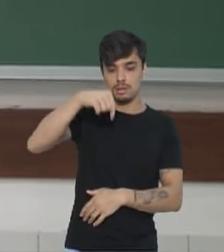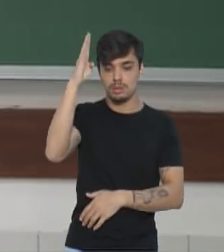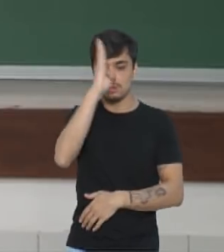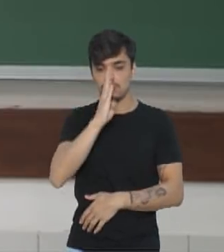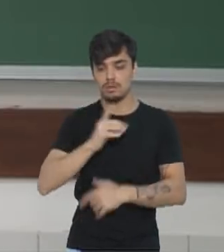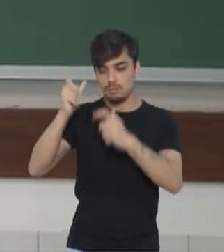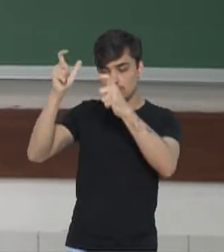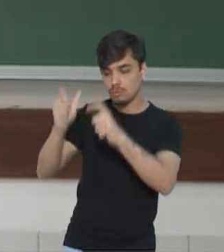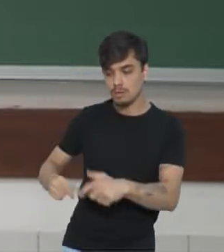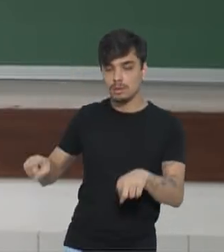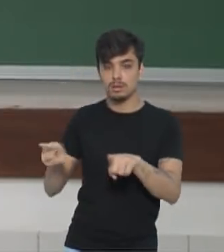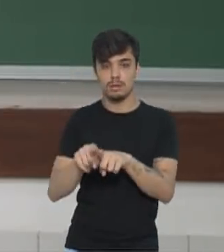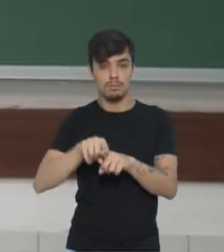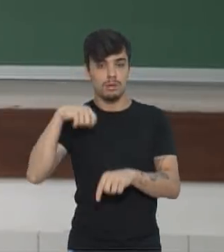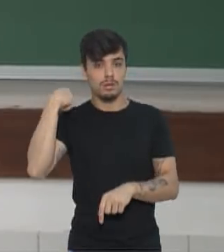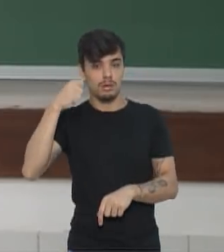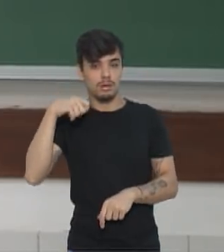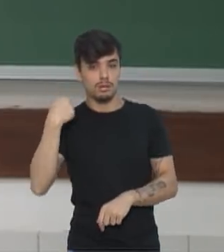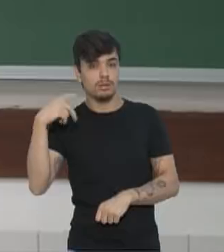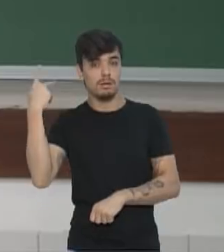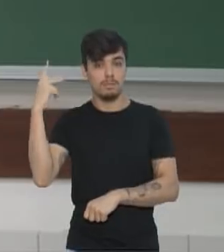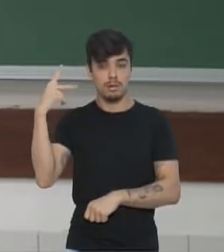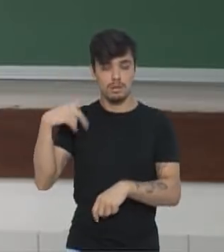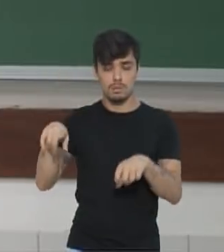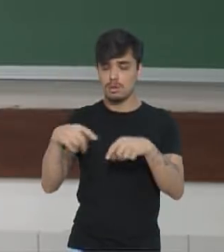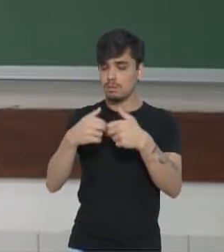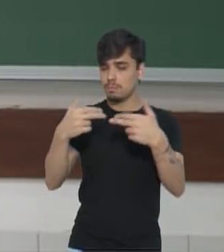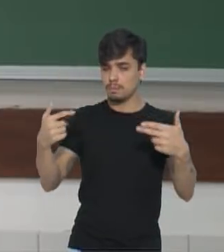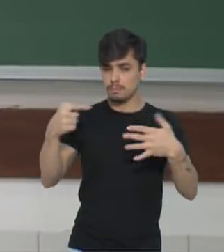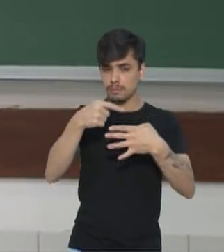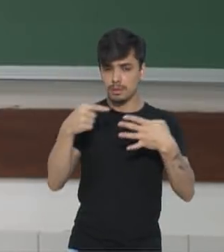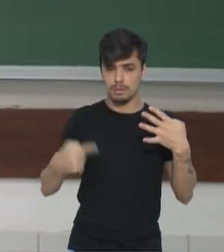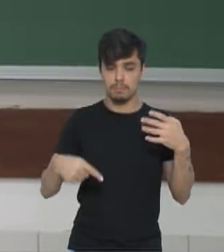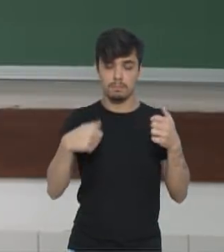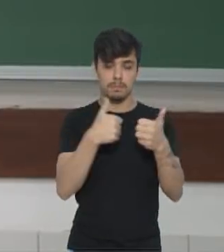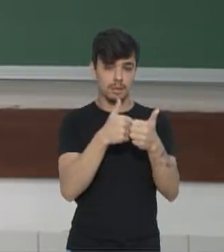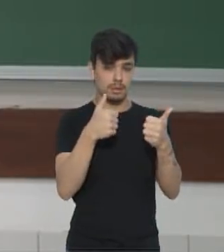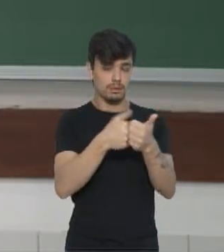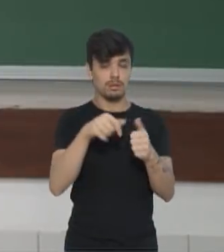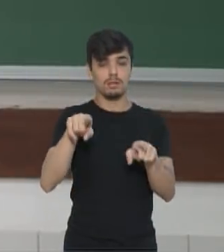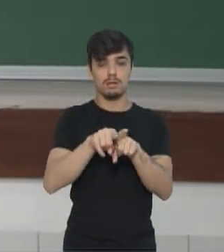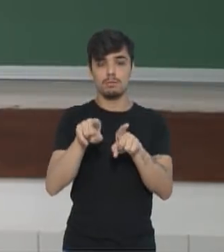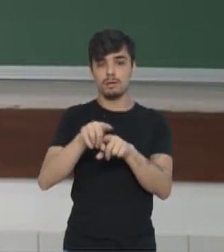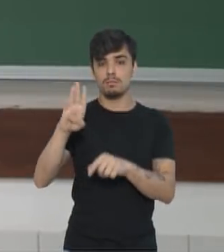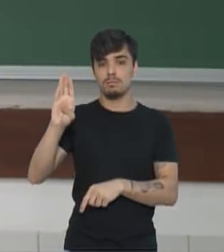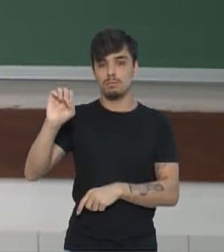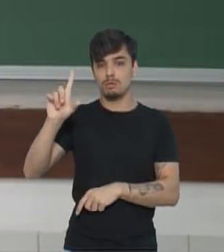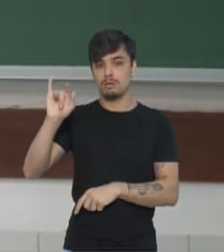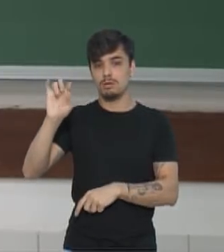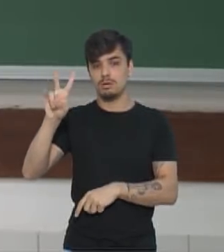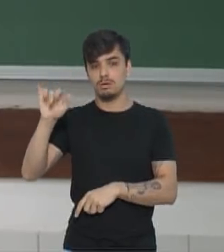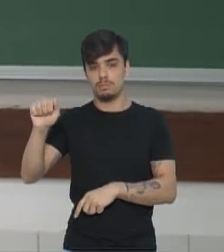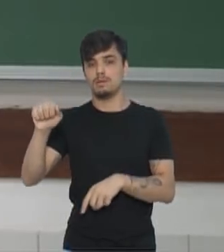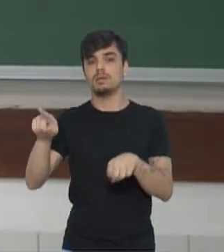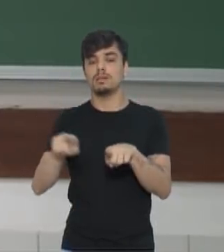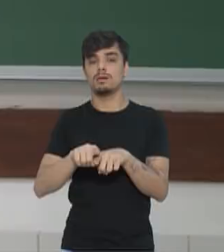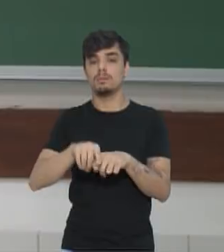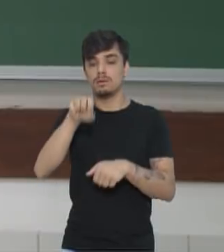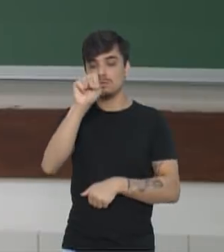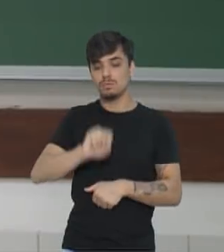do território argentino, paraguaio, chegando próximo à Bolívia e outros territórios aqui